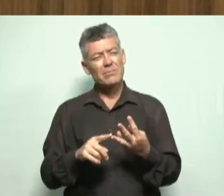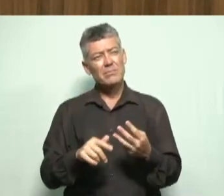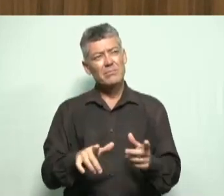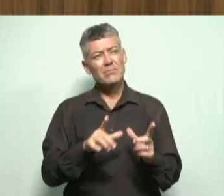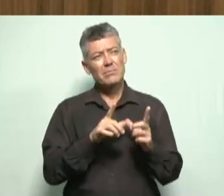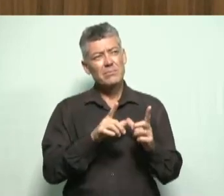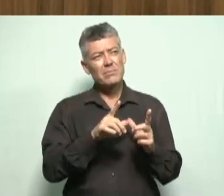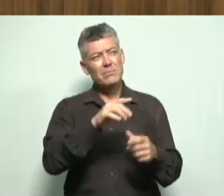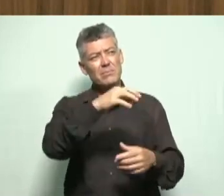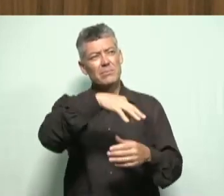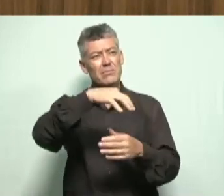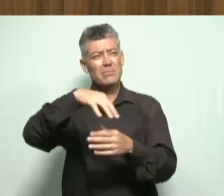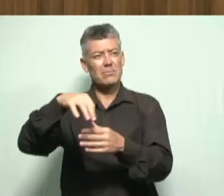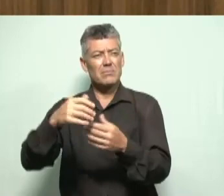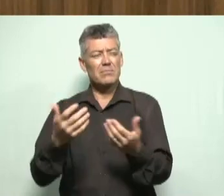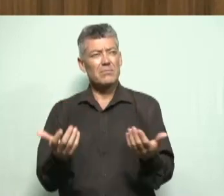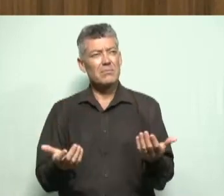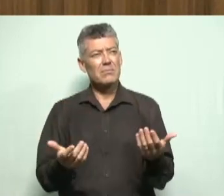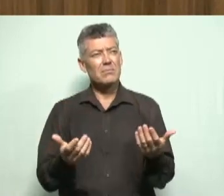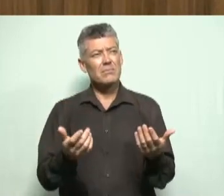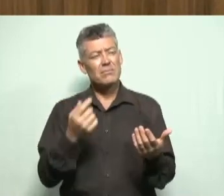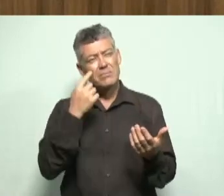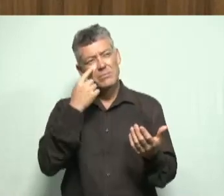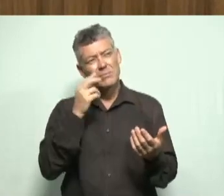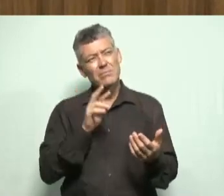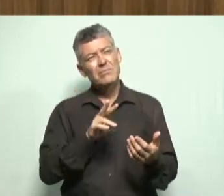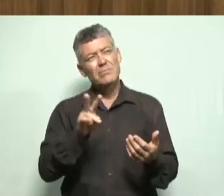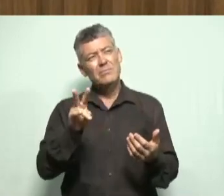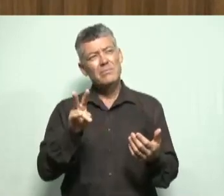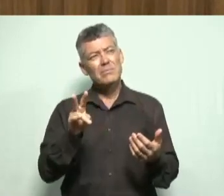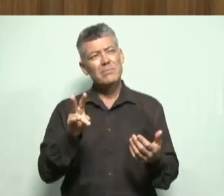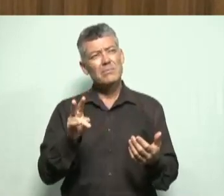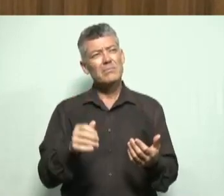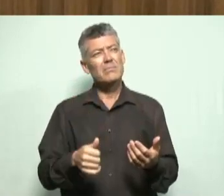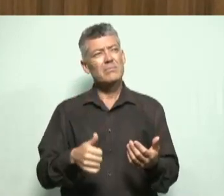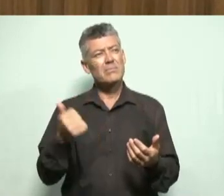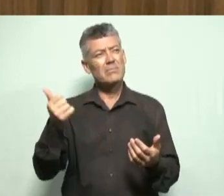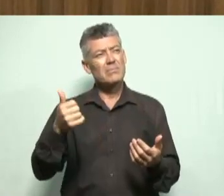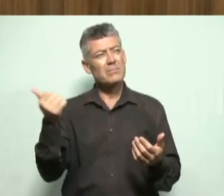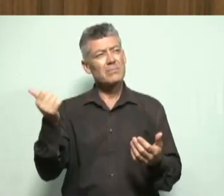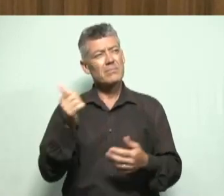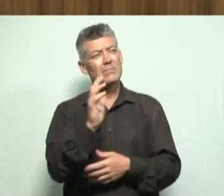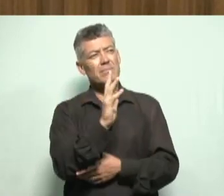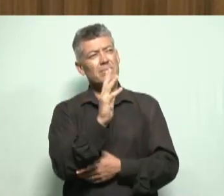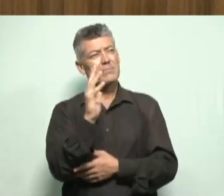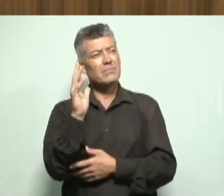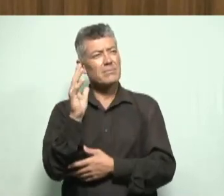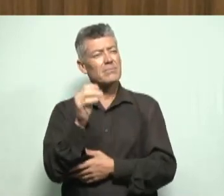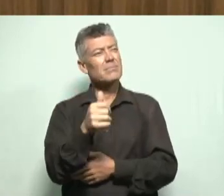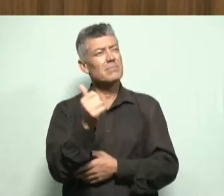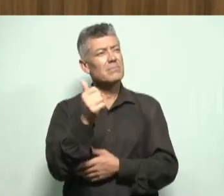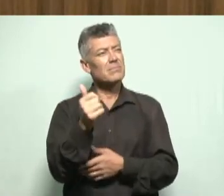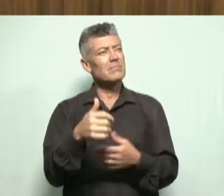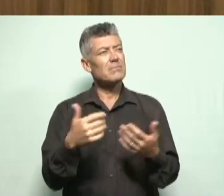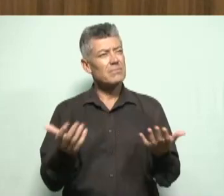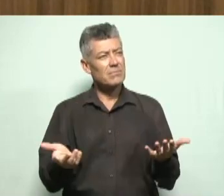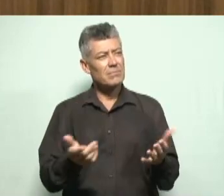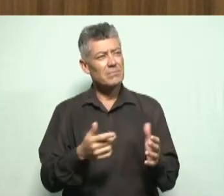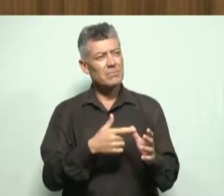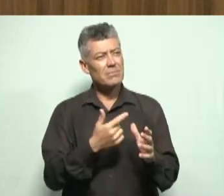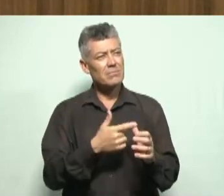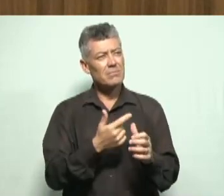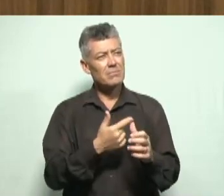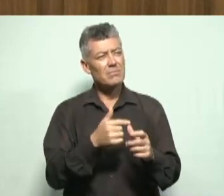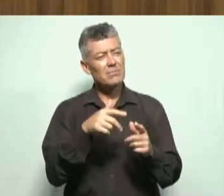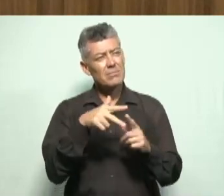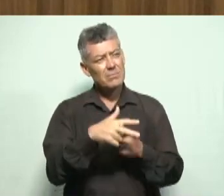projeto Planta Natal? Quais são as perspectivas de nós termos uma maior arborização em Natal? Como anda a questão da